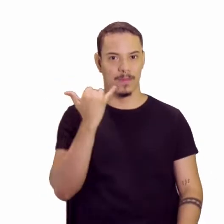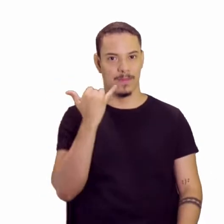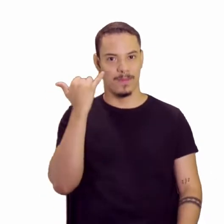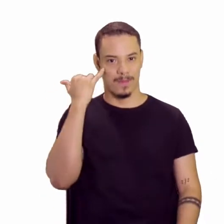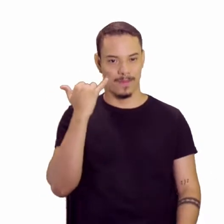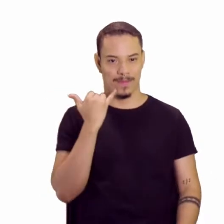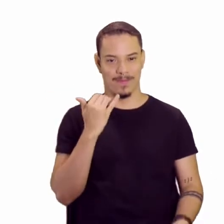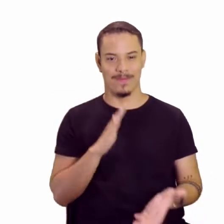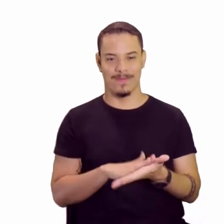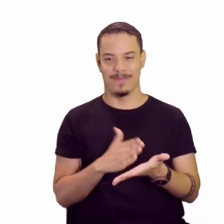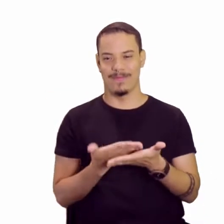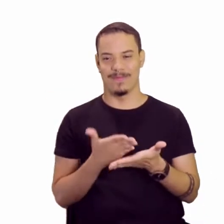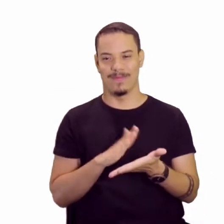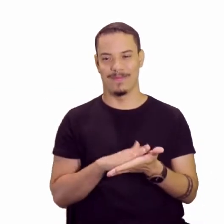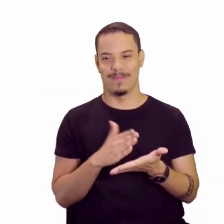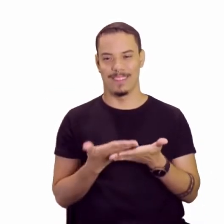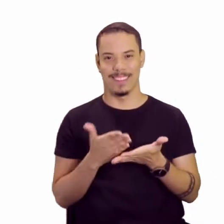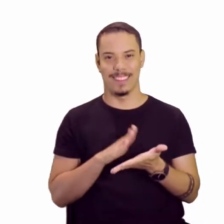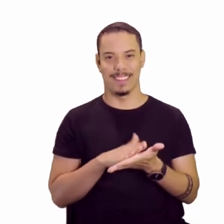é.